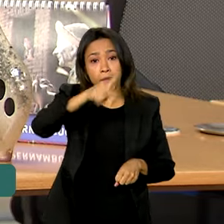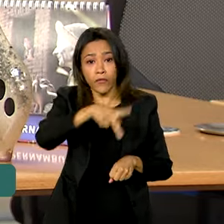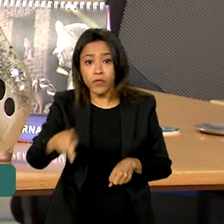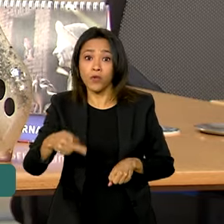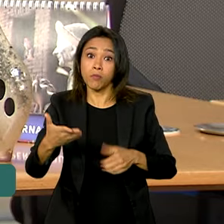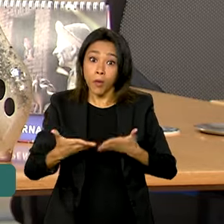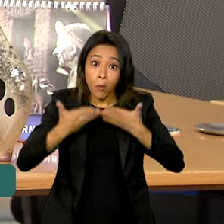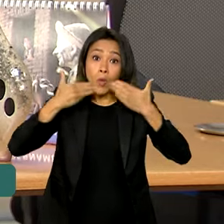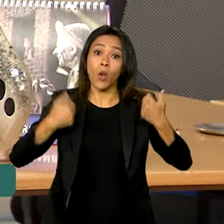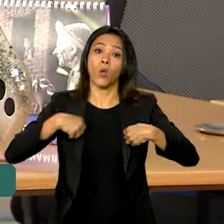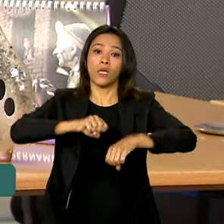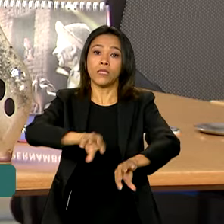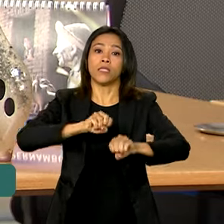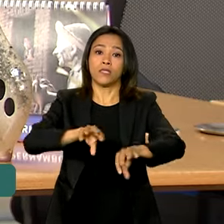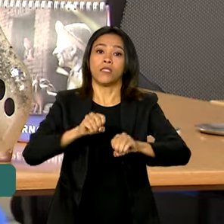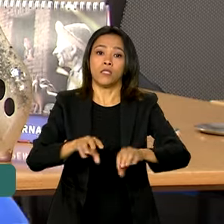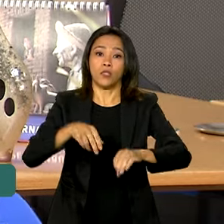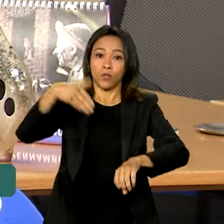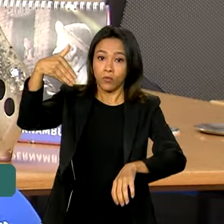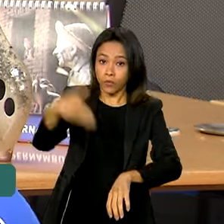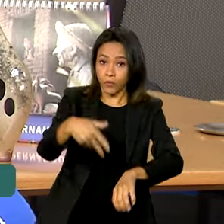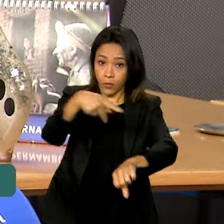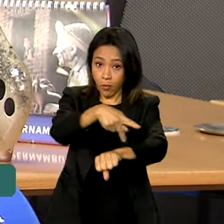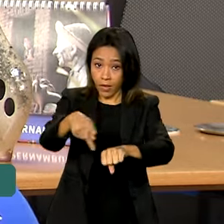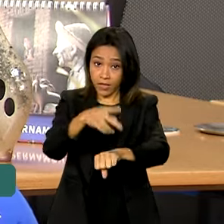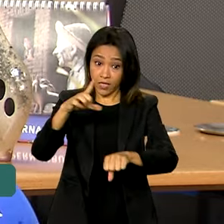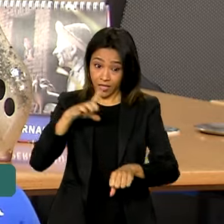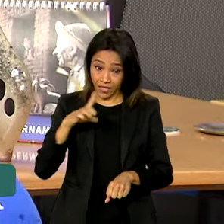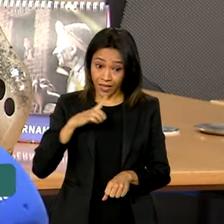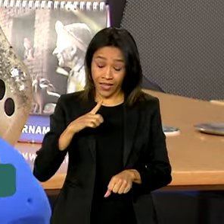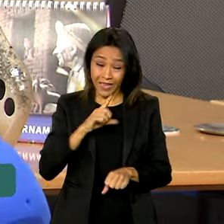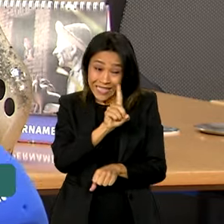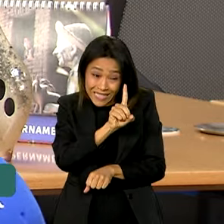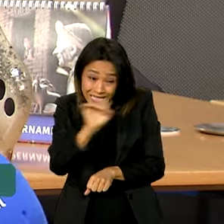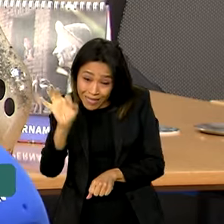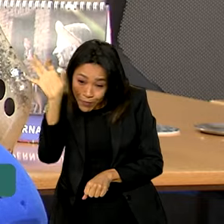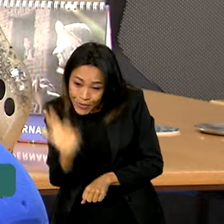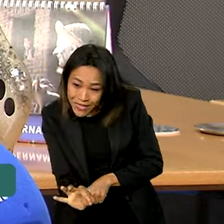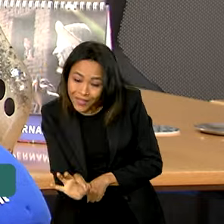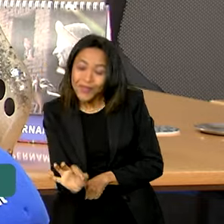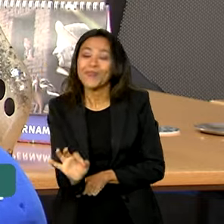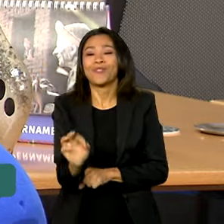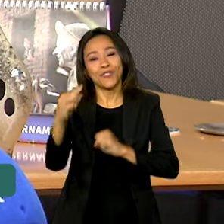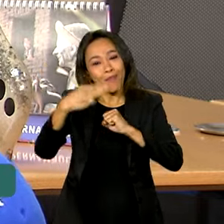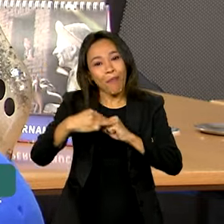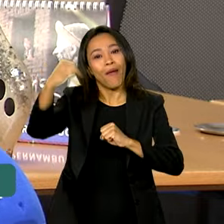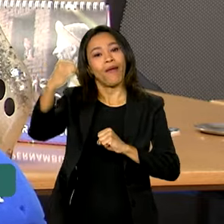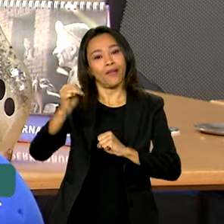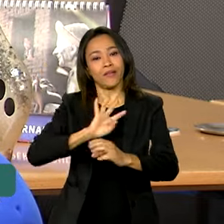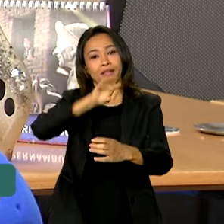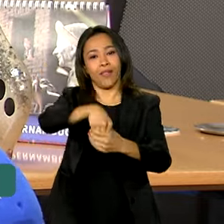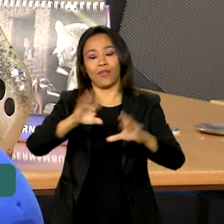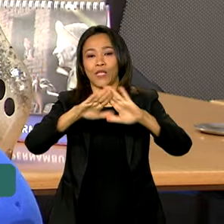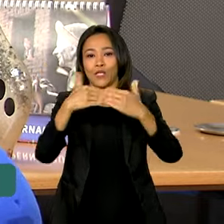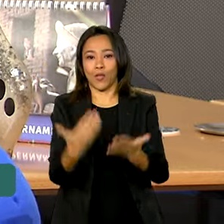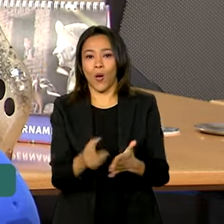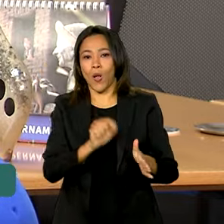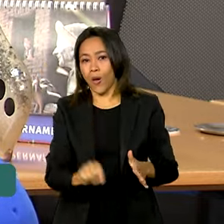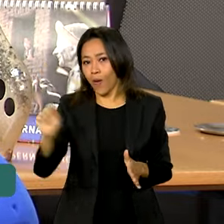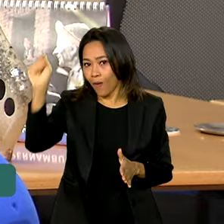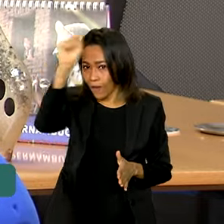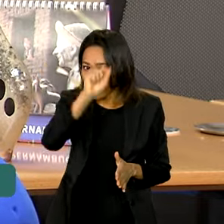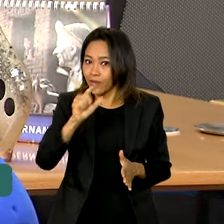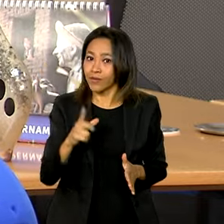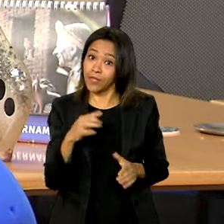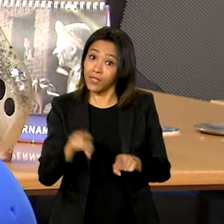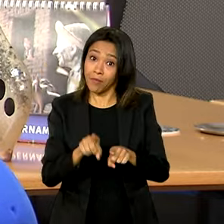do nosso país, até que tenhamos 100% de mestres nas salas de aula, até que tenhamos 100% de